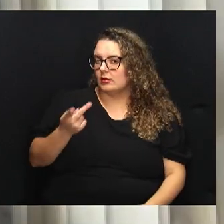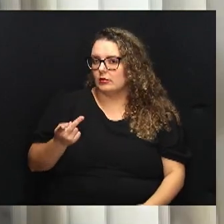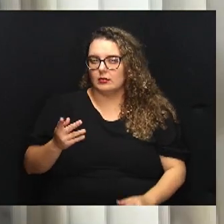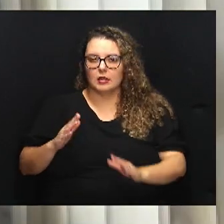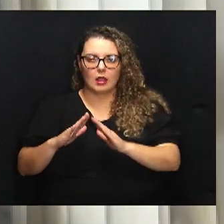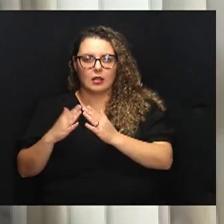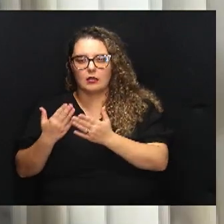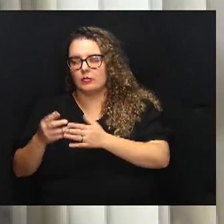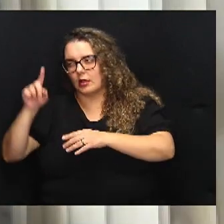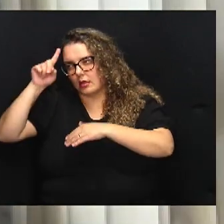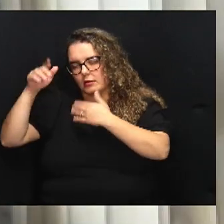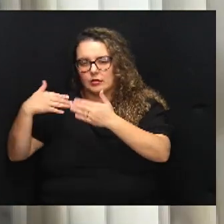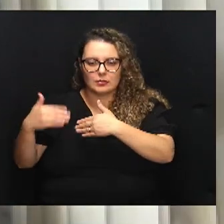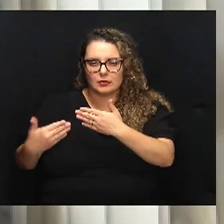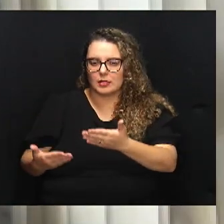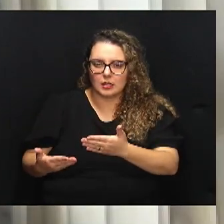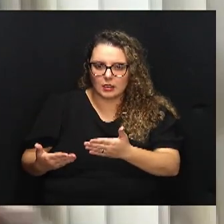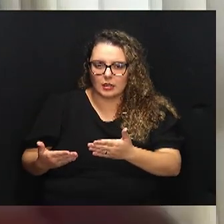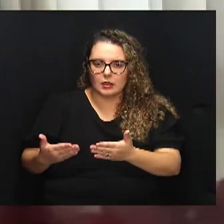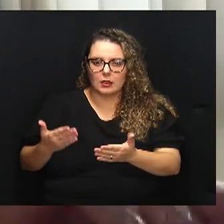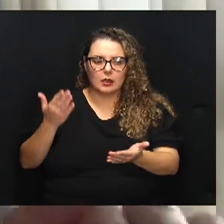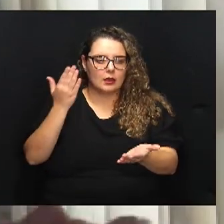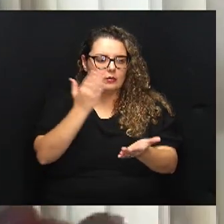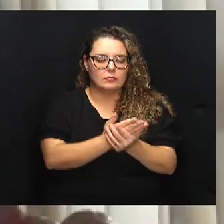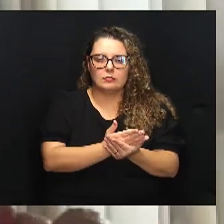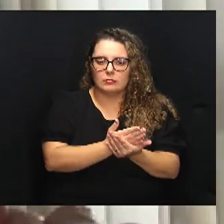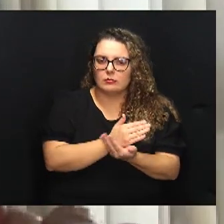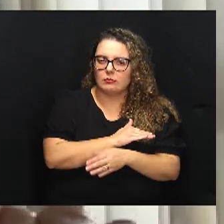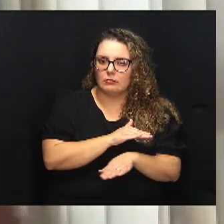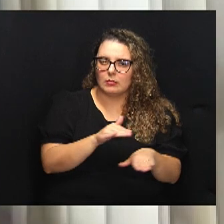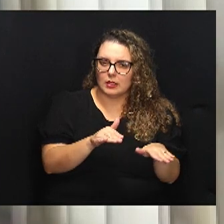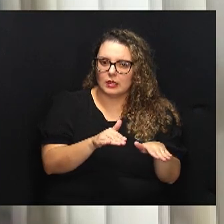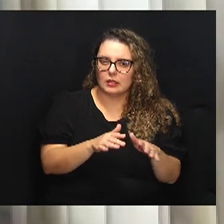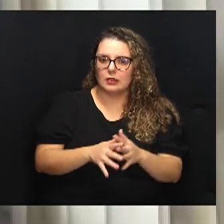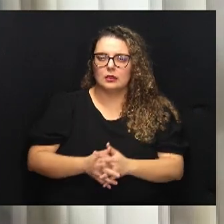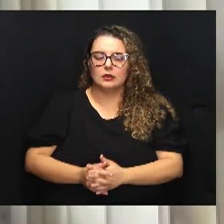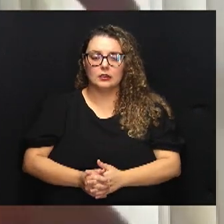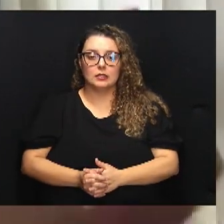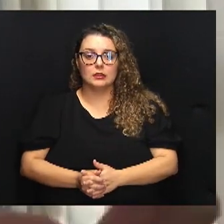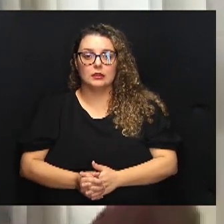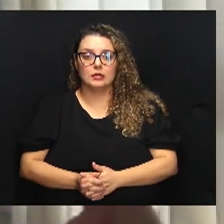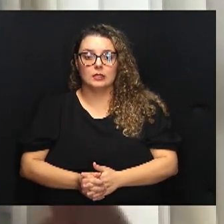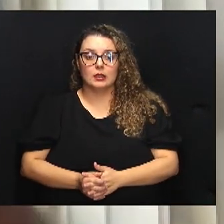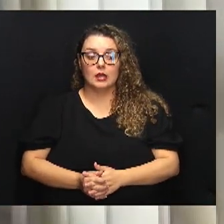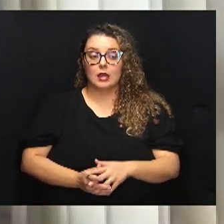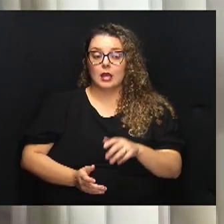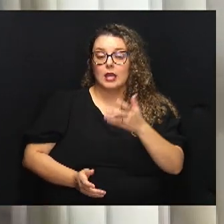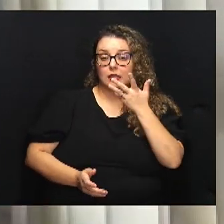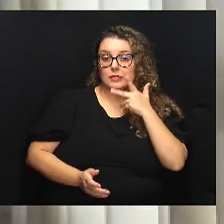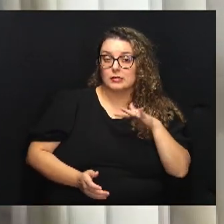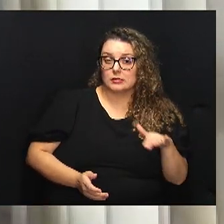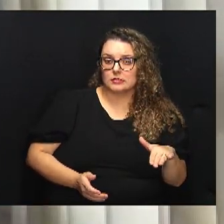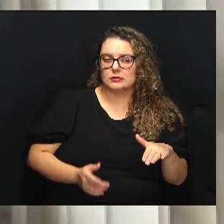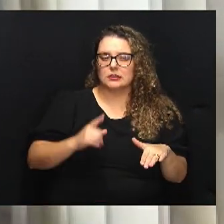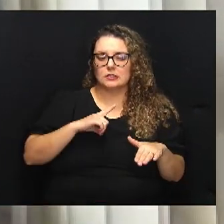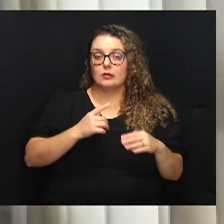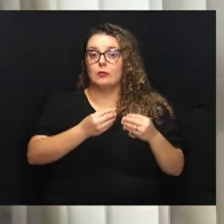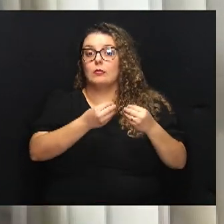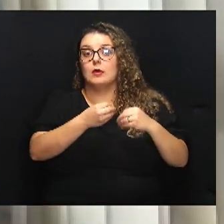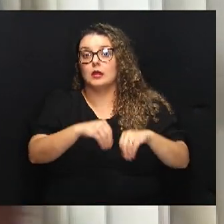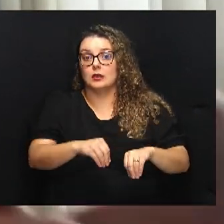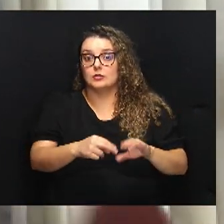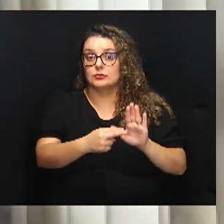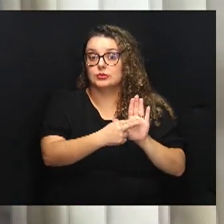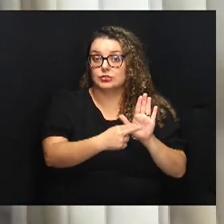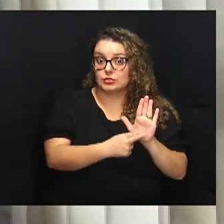repente, o dia a dia da escola, e de repente ele passa a não falar mais. Ele começa a ter um prejuízo no